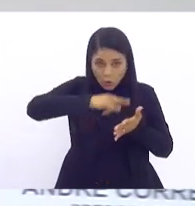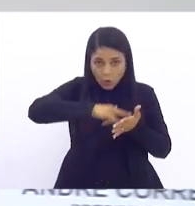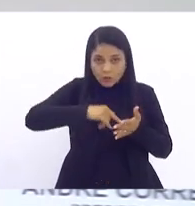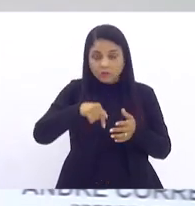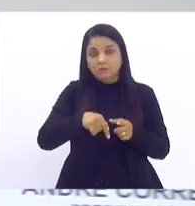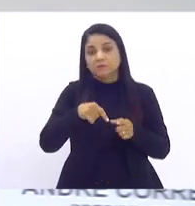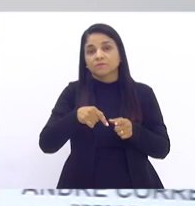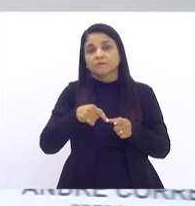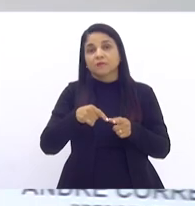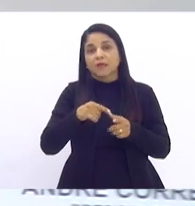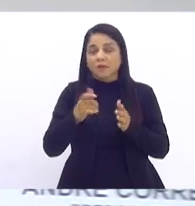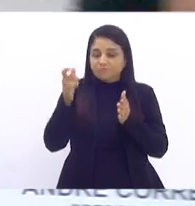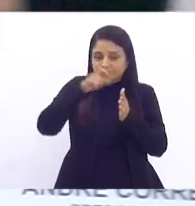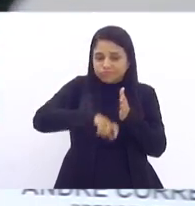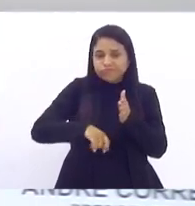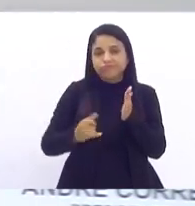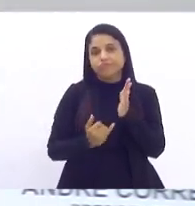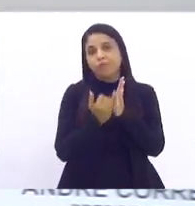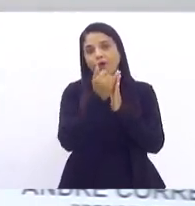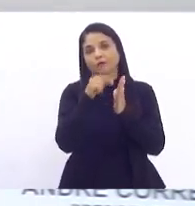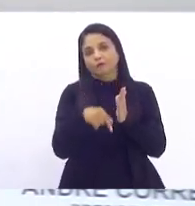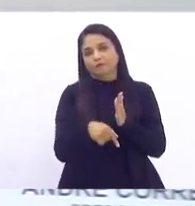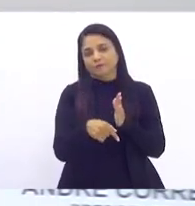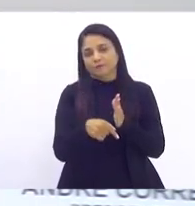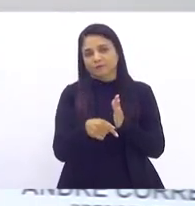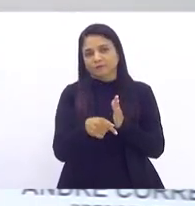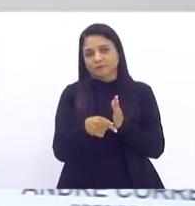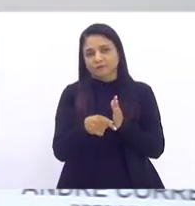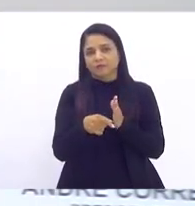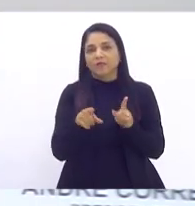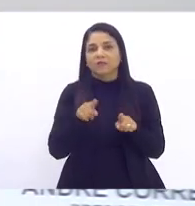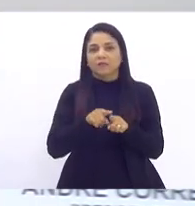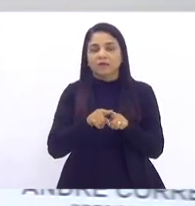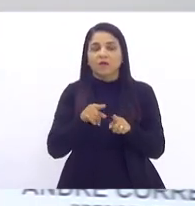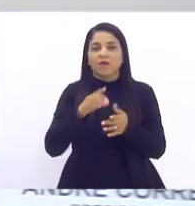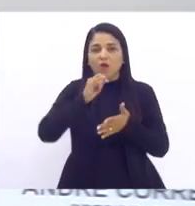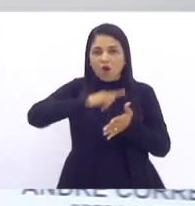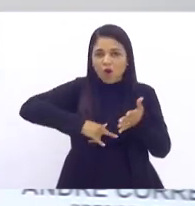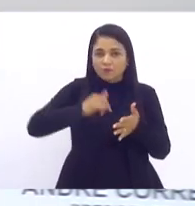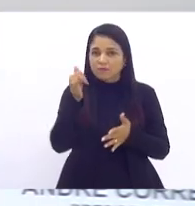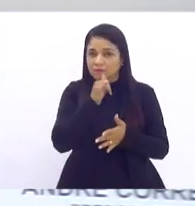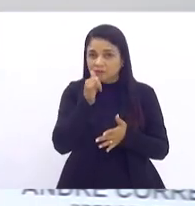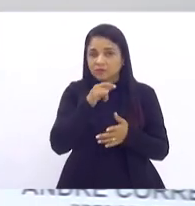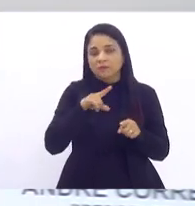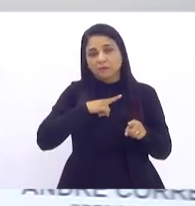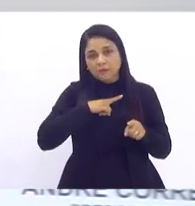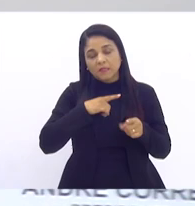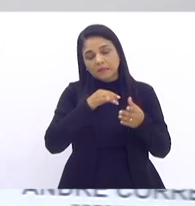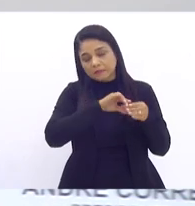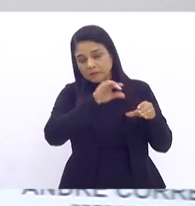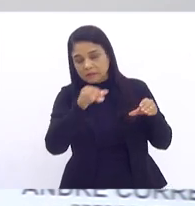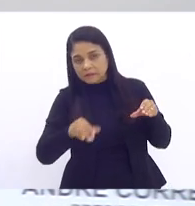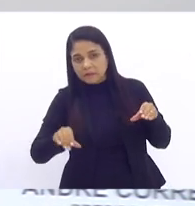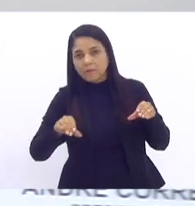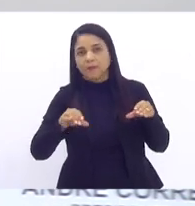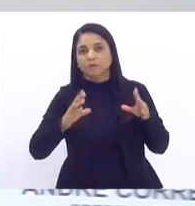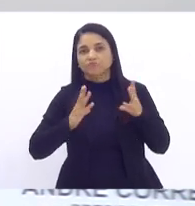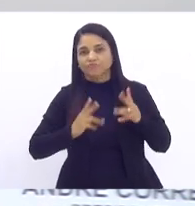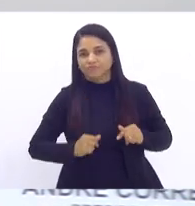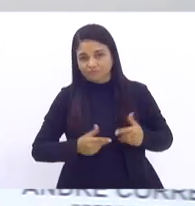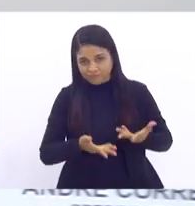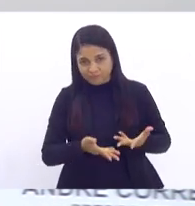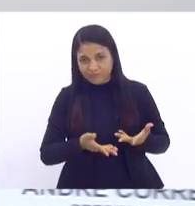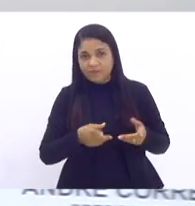e subsídios na conta da energia vem até suicídio para saneamento básico que poderia ter sido inclusive